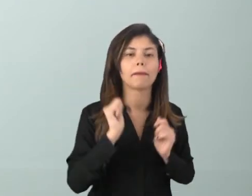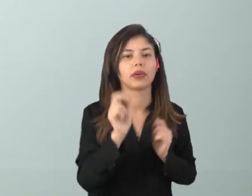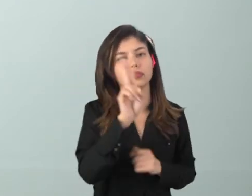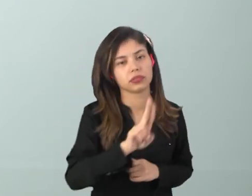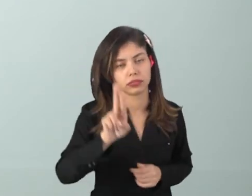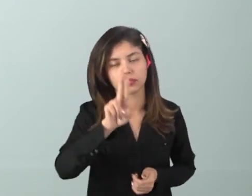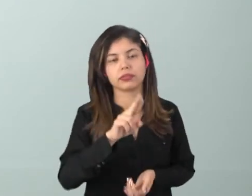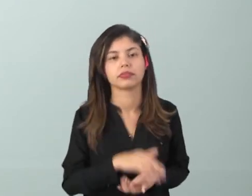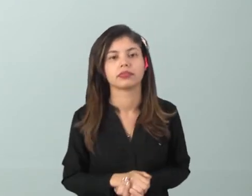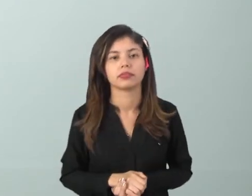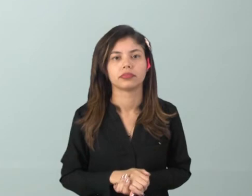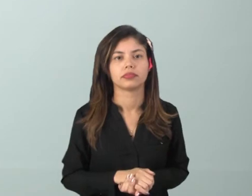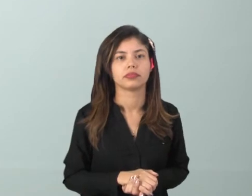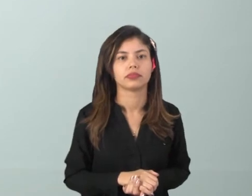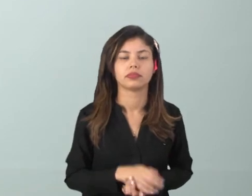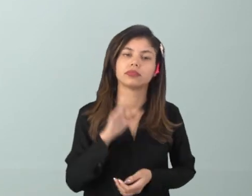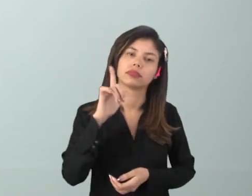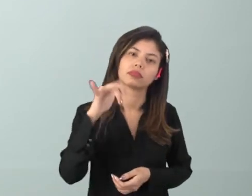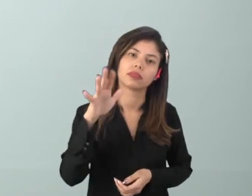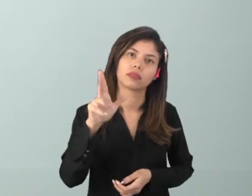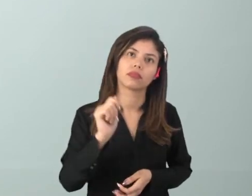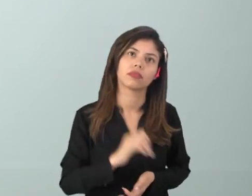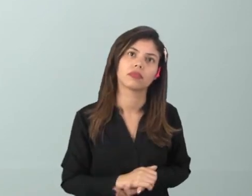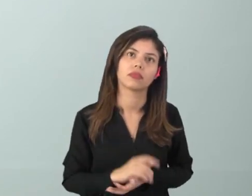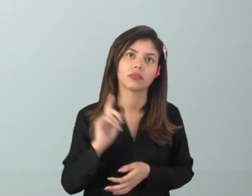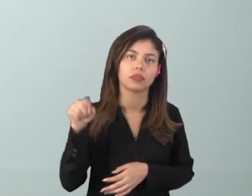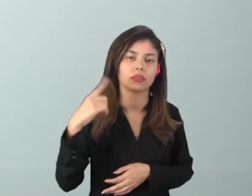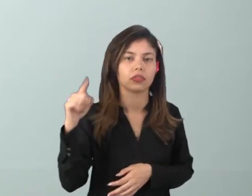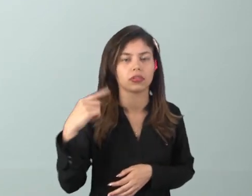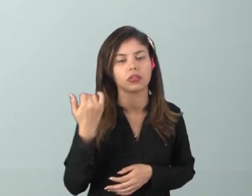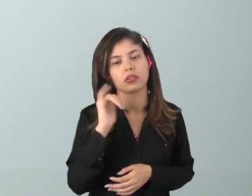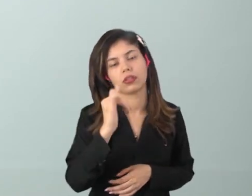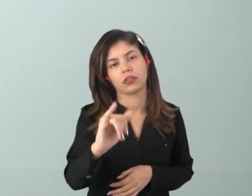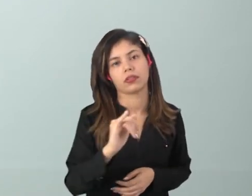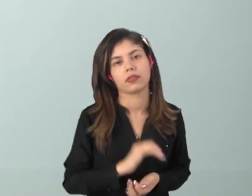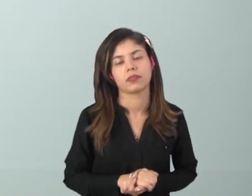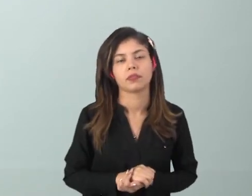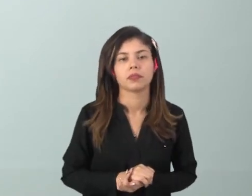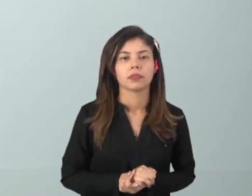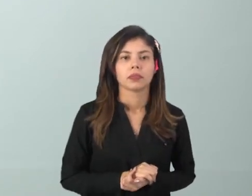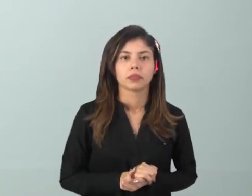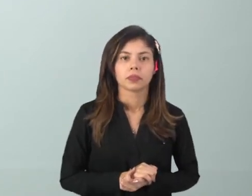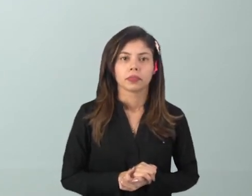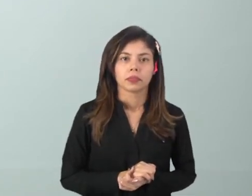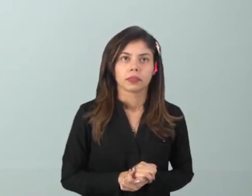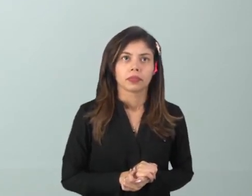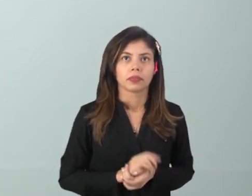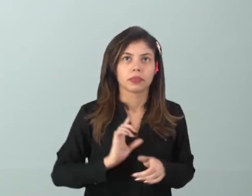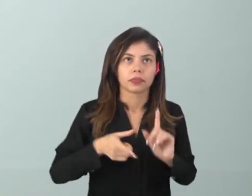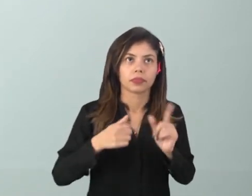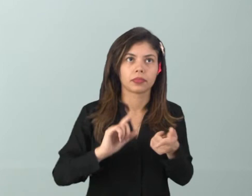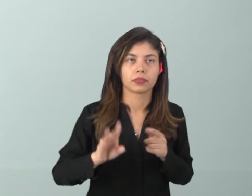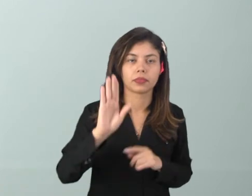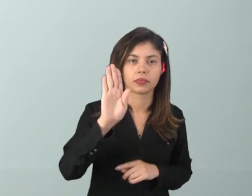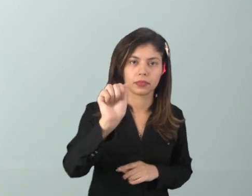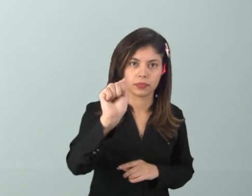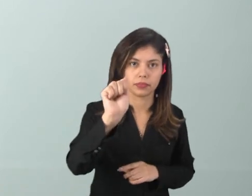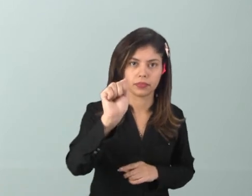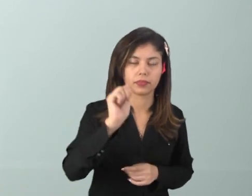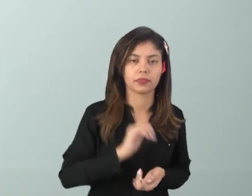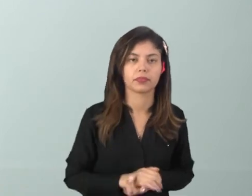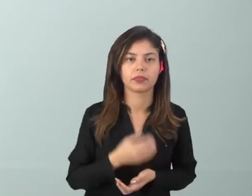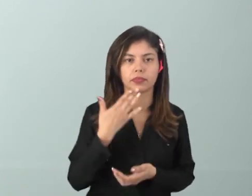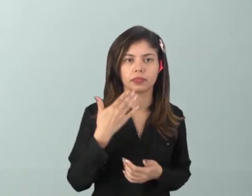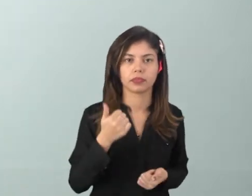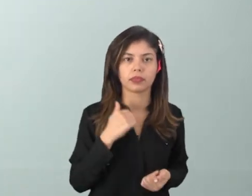ser utilizados na questão eólica, na produção de energia a partir da fonte eólica, tá? Então, a alternativa correta é a letra A,